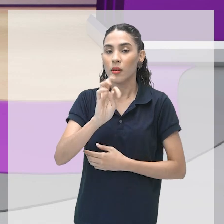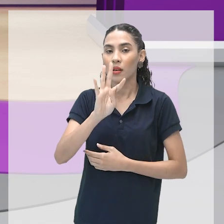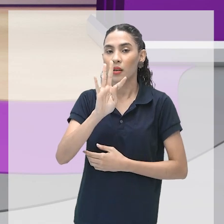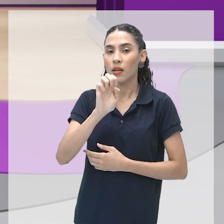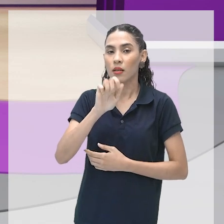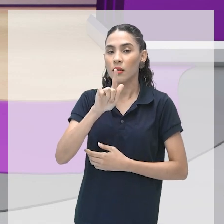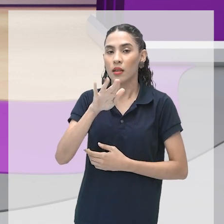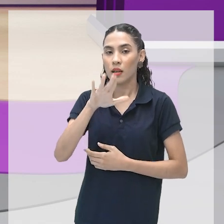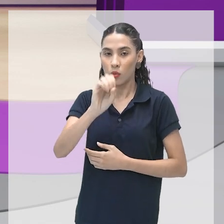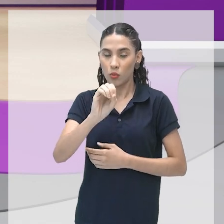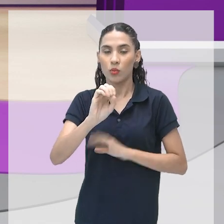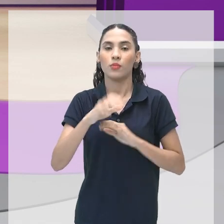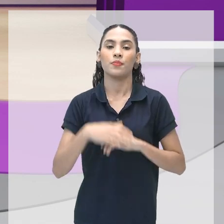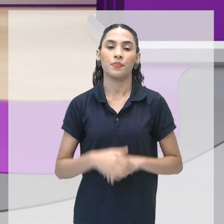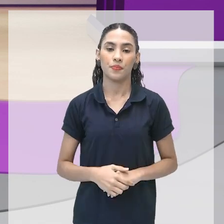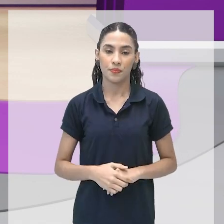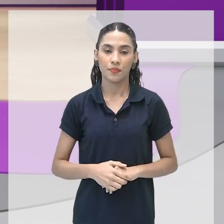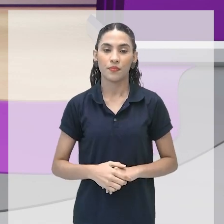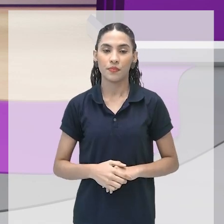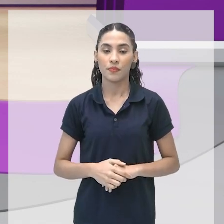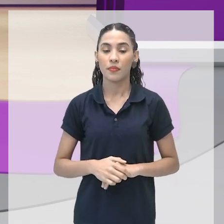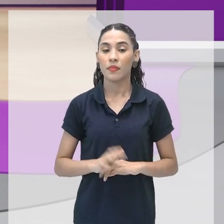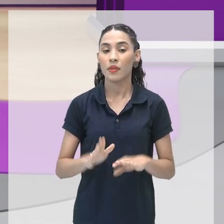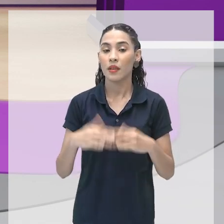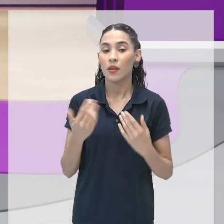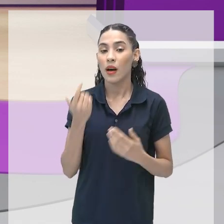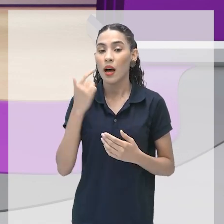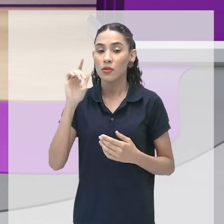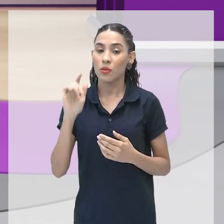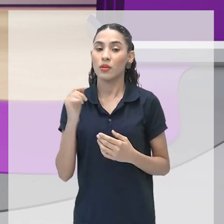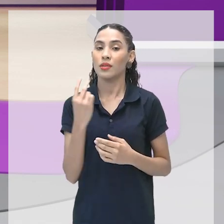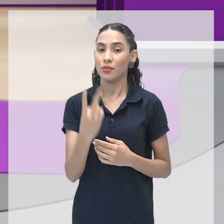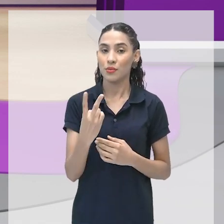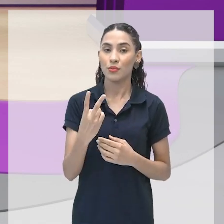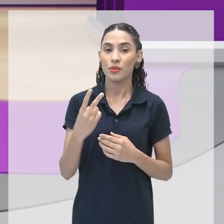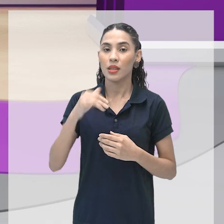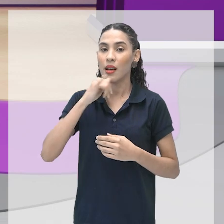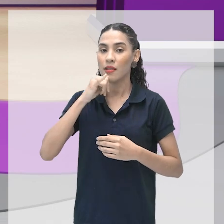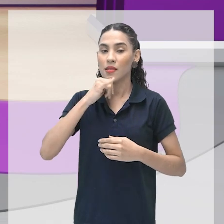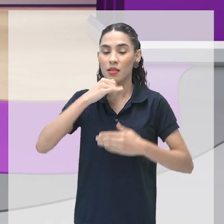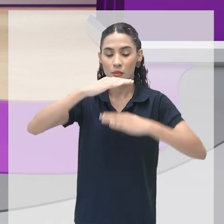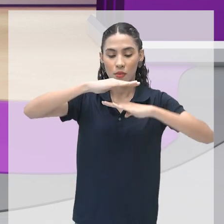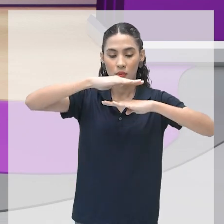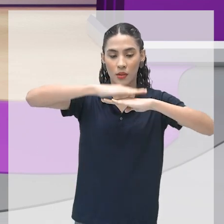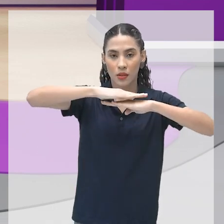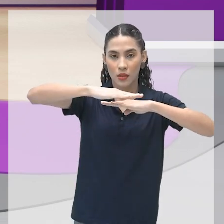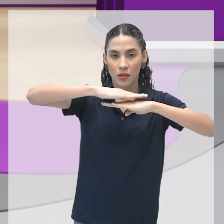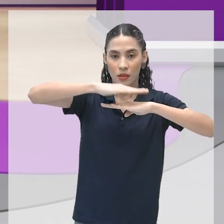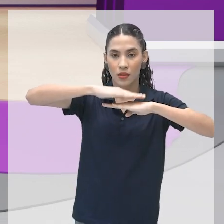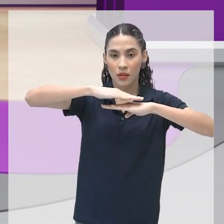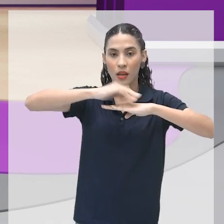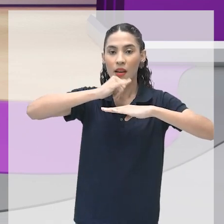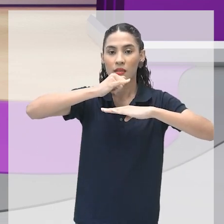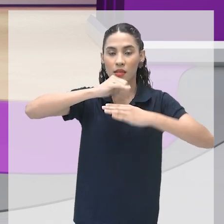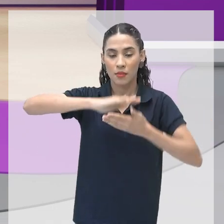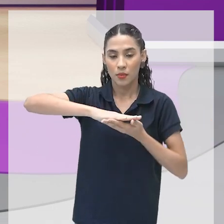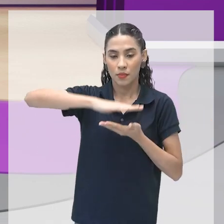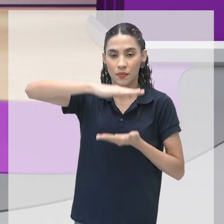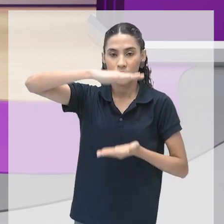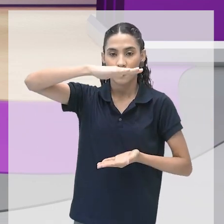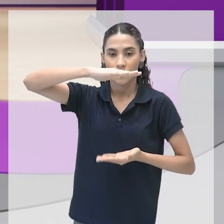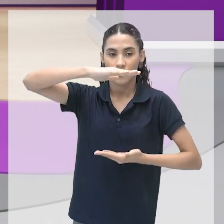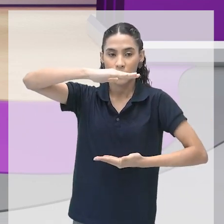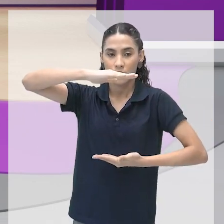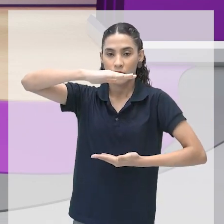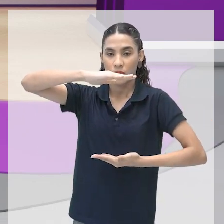São faces planas retangulares. E as outras 2 faces, que ficam uma em cima e uma embaixo, se a gente colocar esse prisma em pé, né,